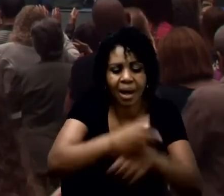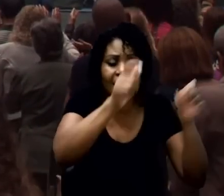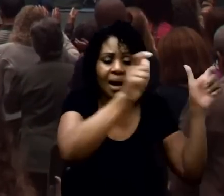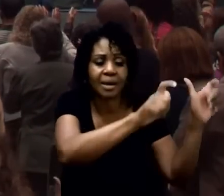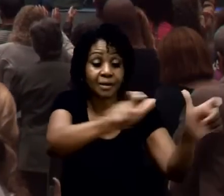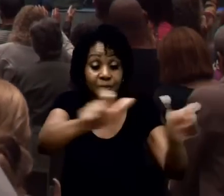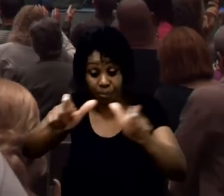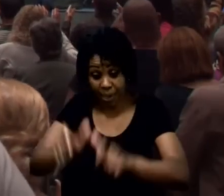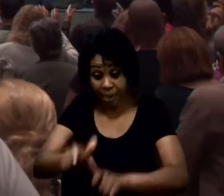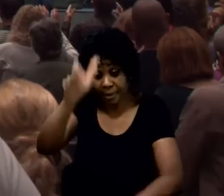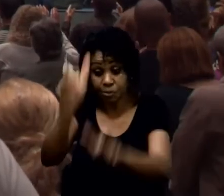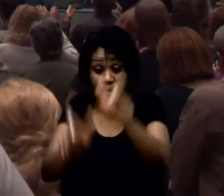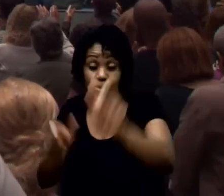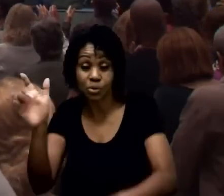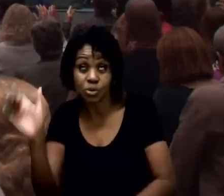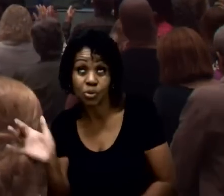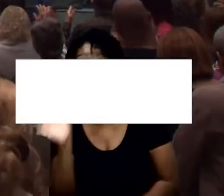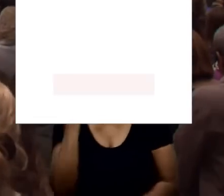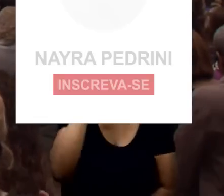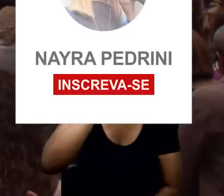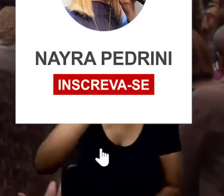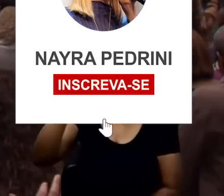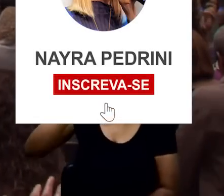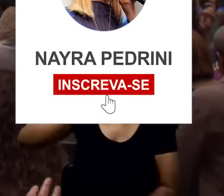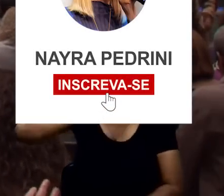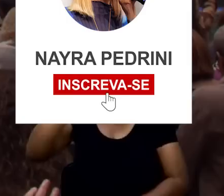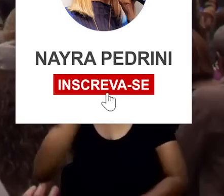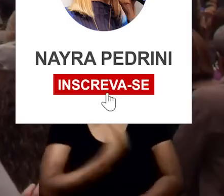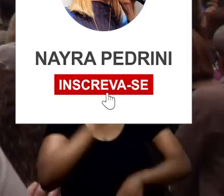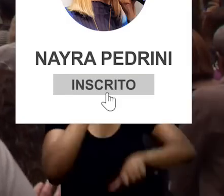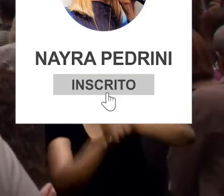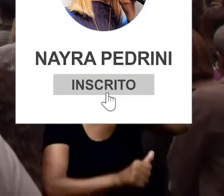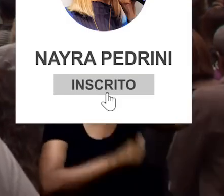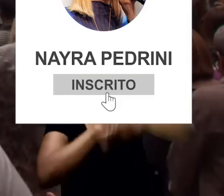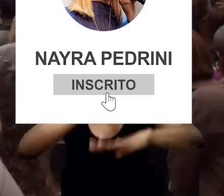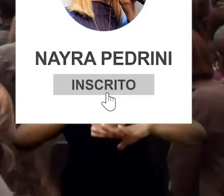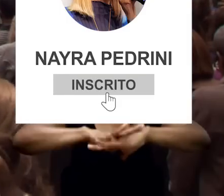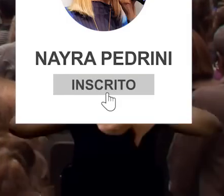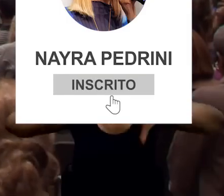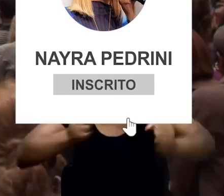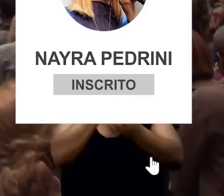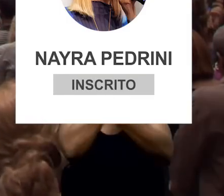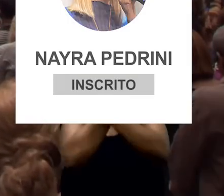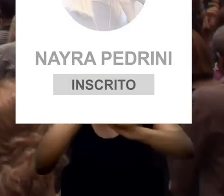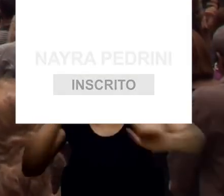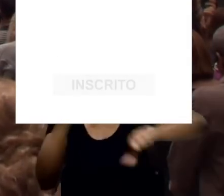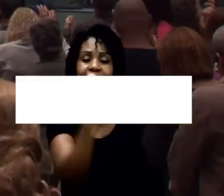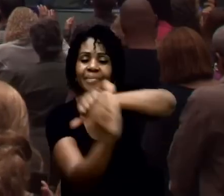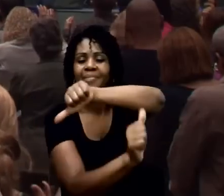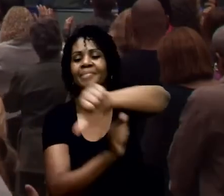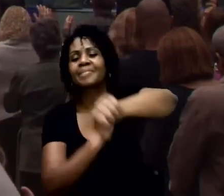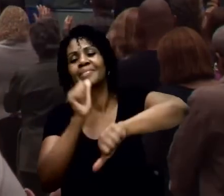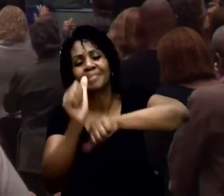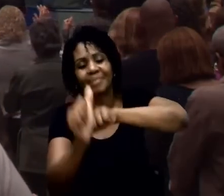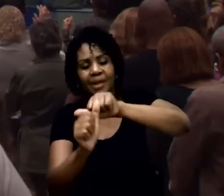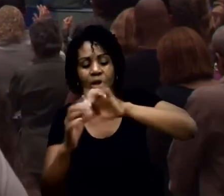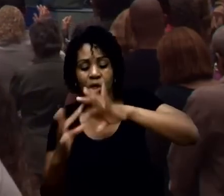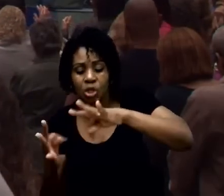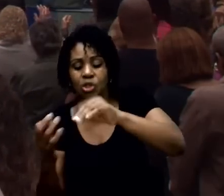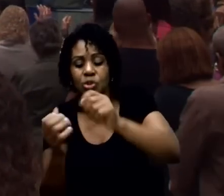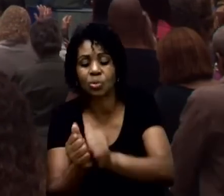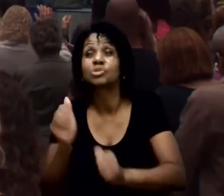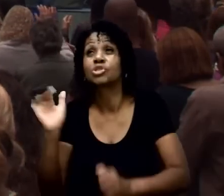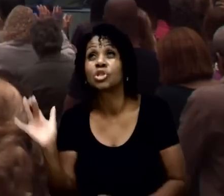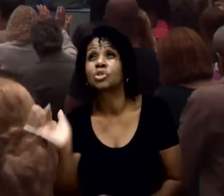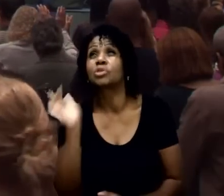todos aqueles que te tocaram tiveram a vida restaurada, curada, liberta, transformada. E todos que